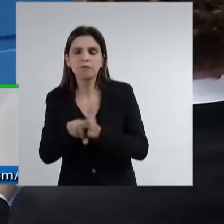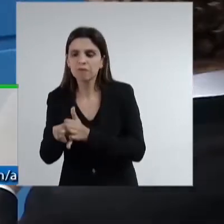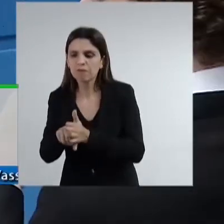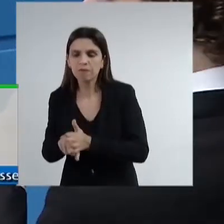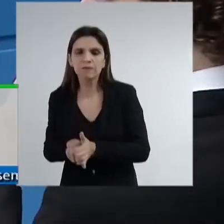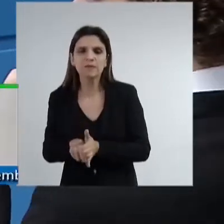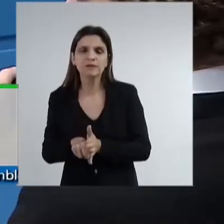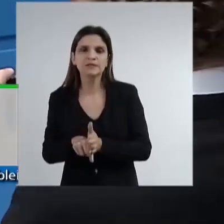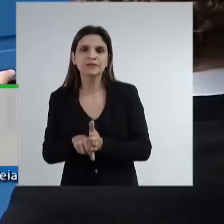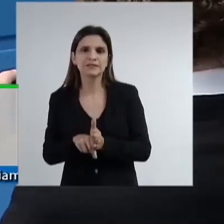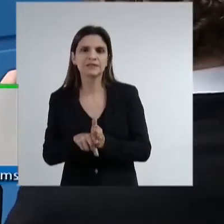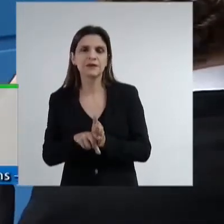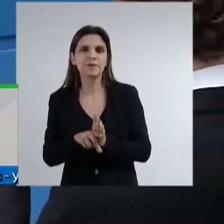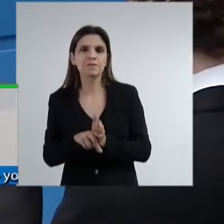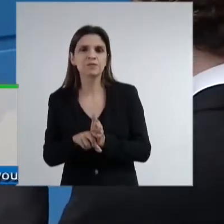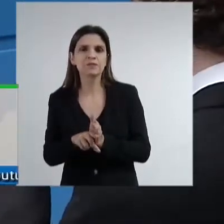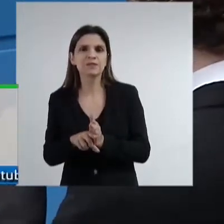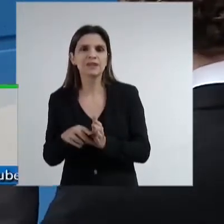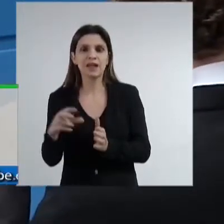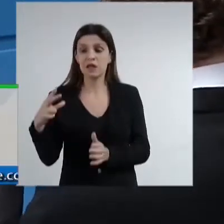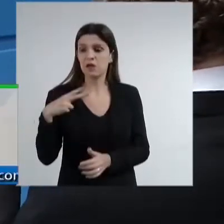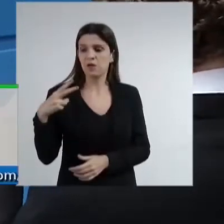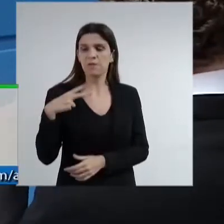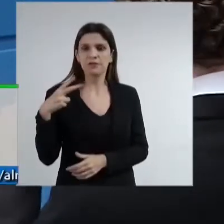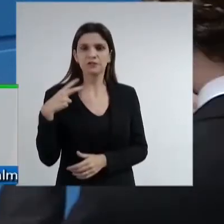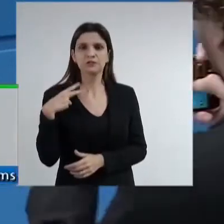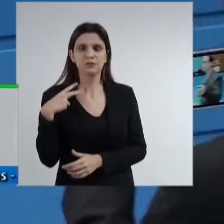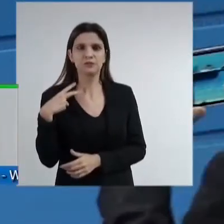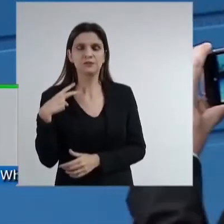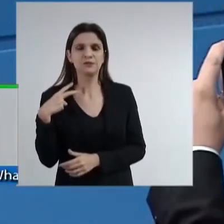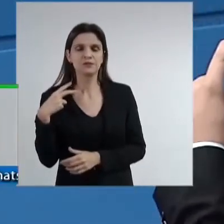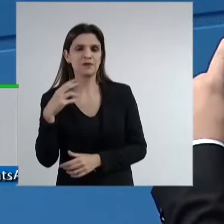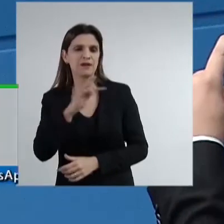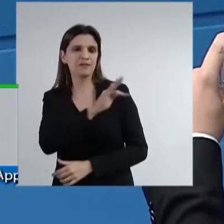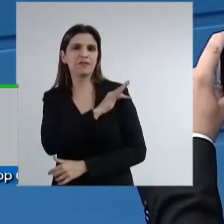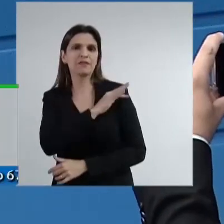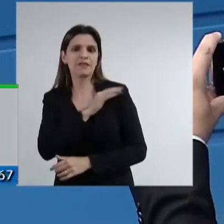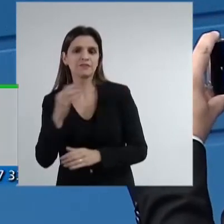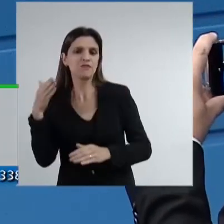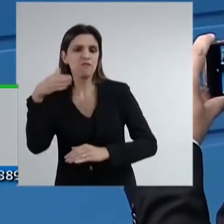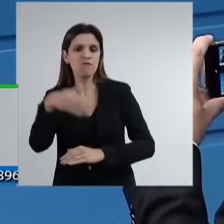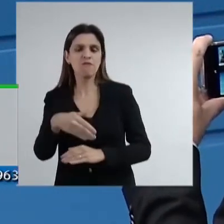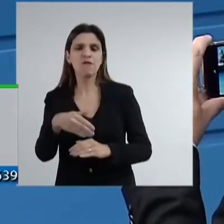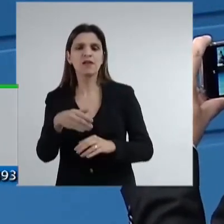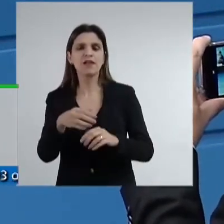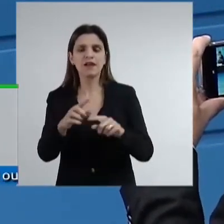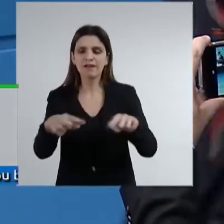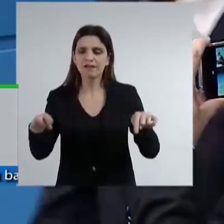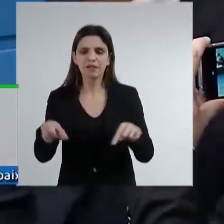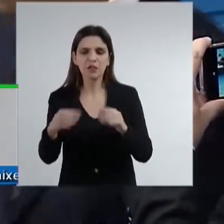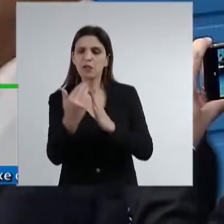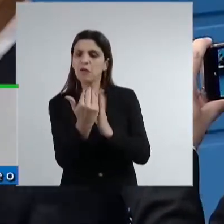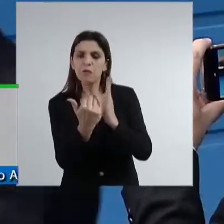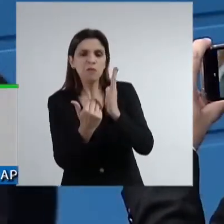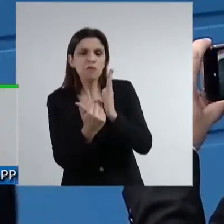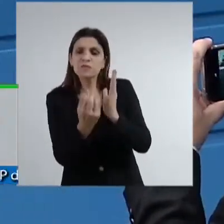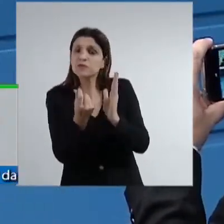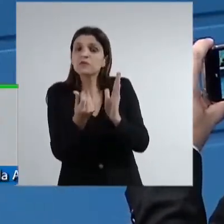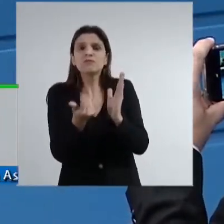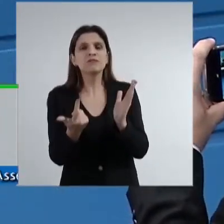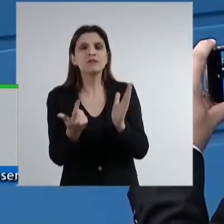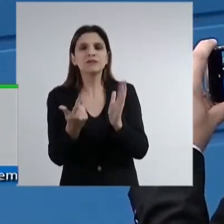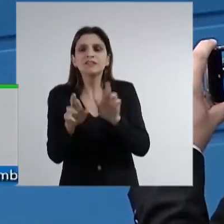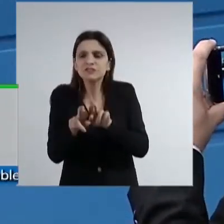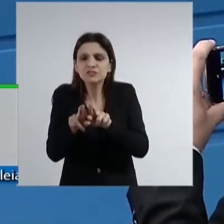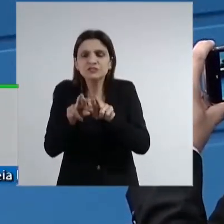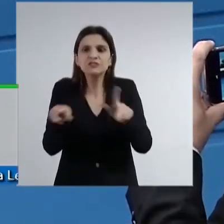a menor no relógio de aferição do que no relógio da Energisa. Então, tem fatos importantes que nós